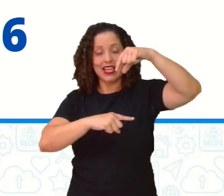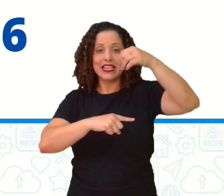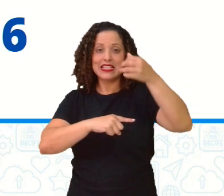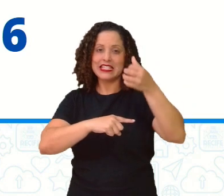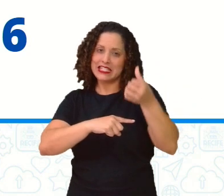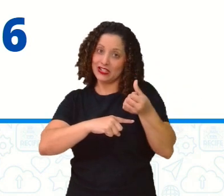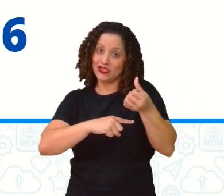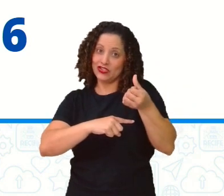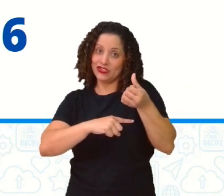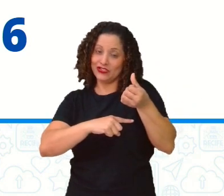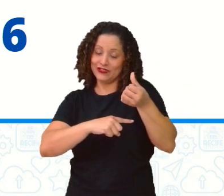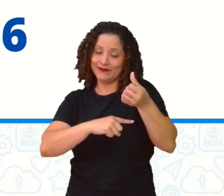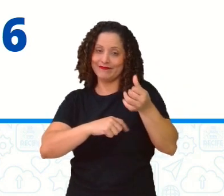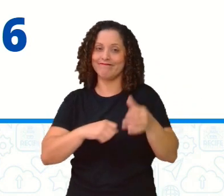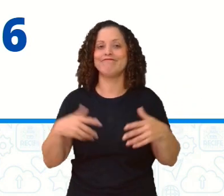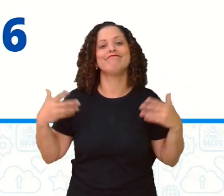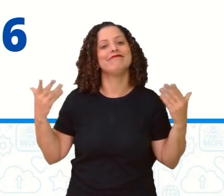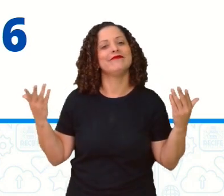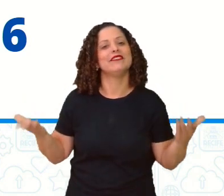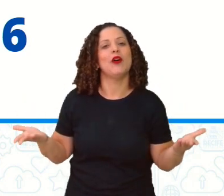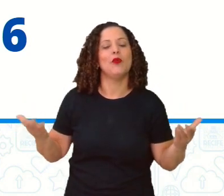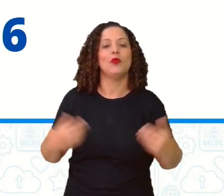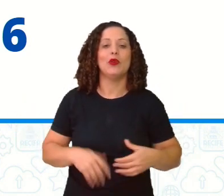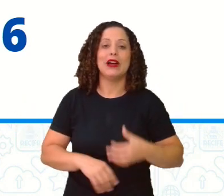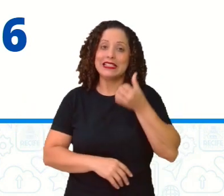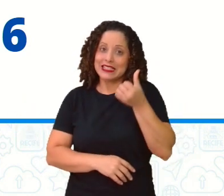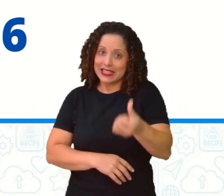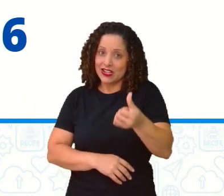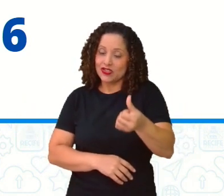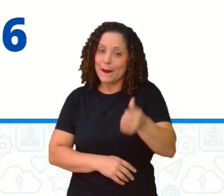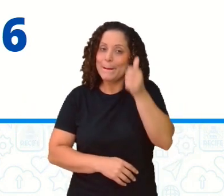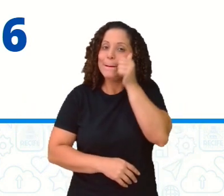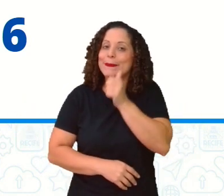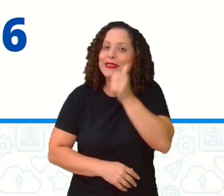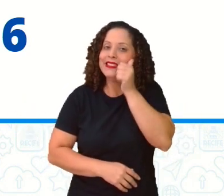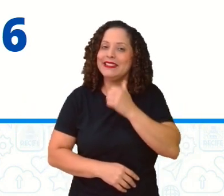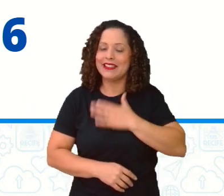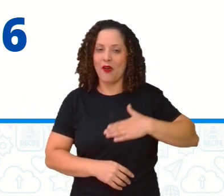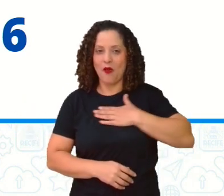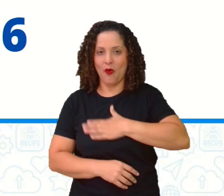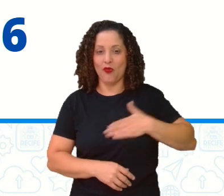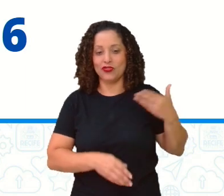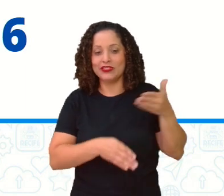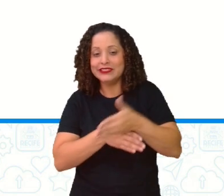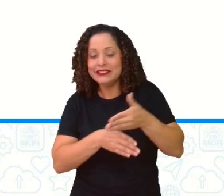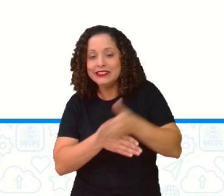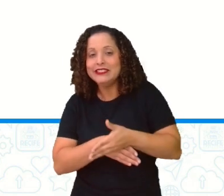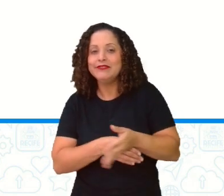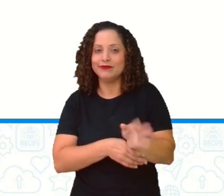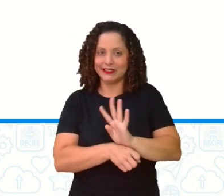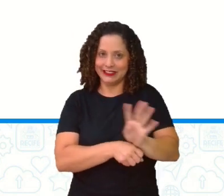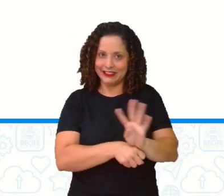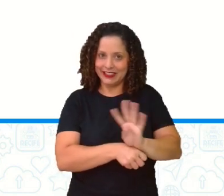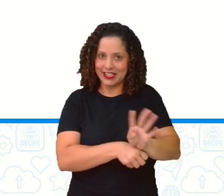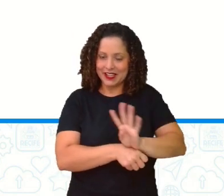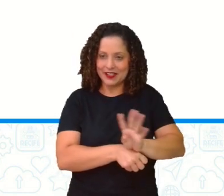do 6. Logo, 6 meninas gostam de ir ao